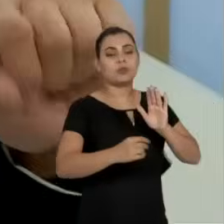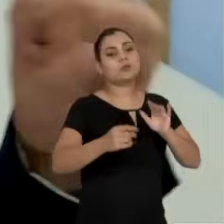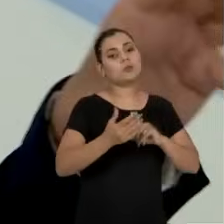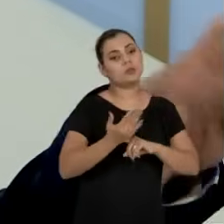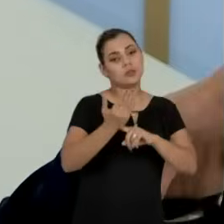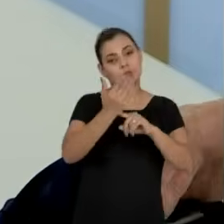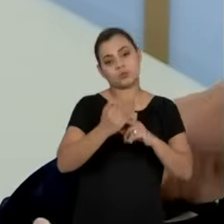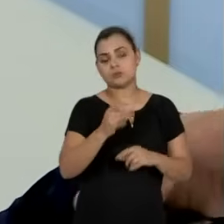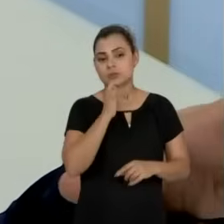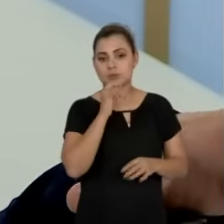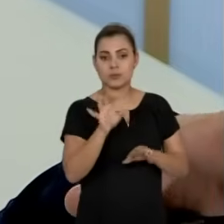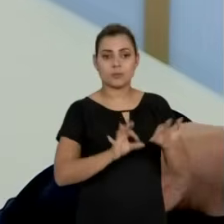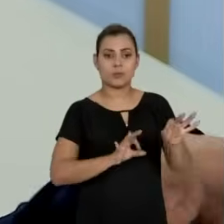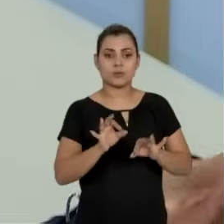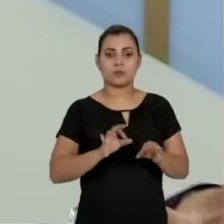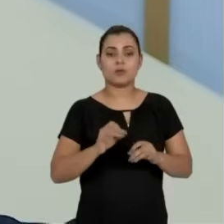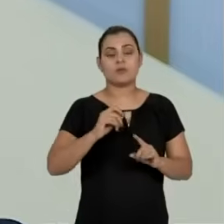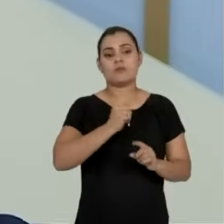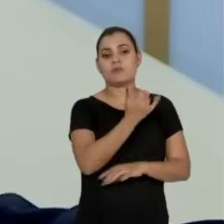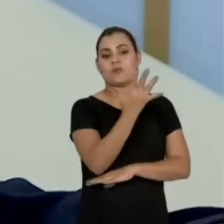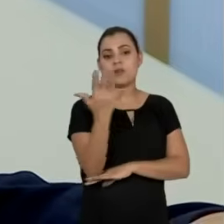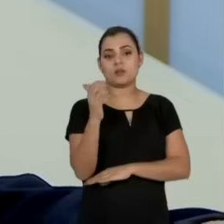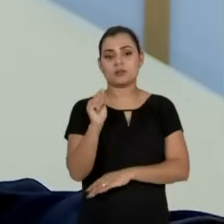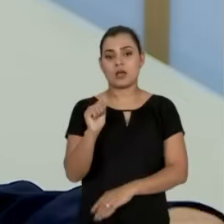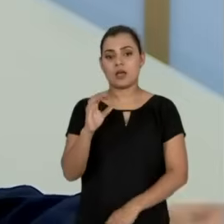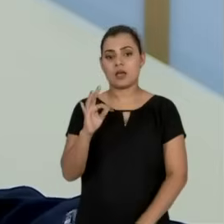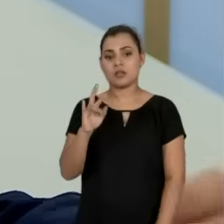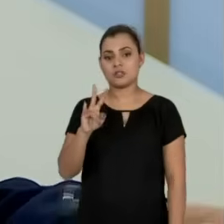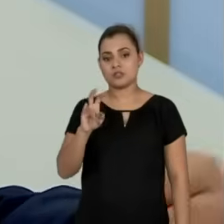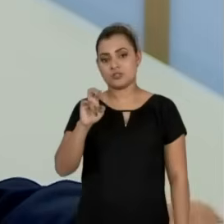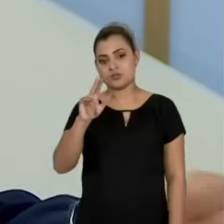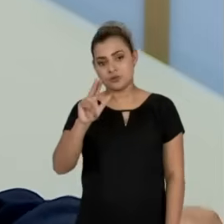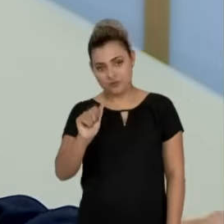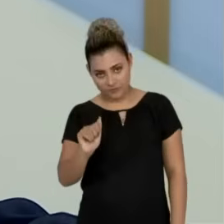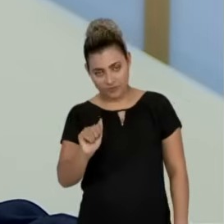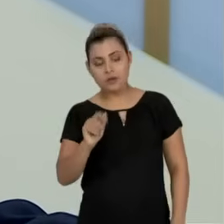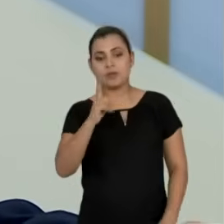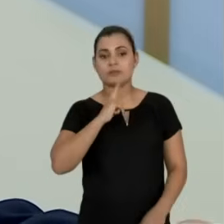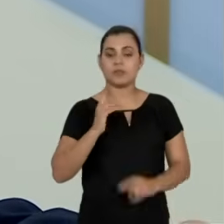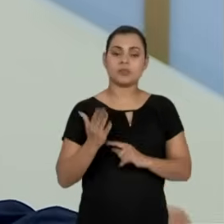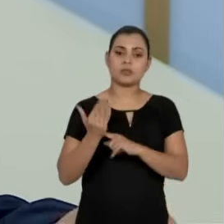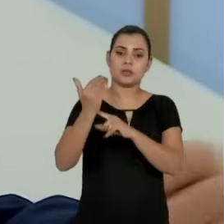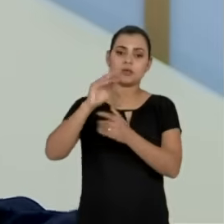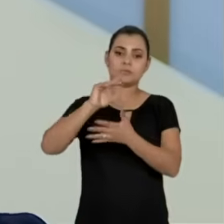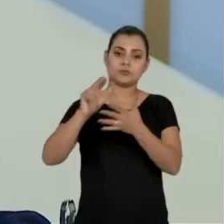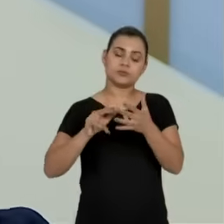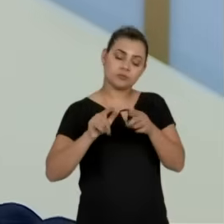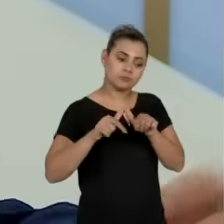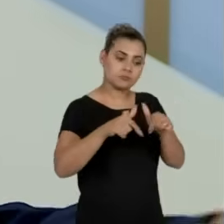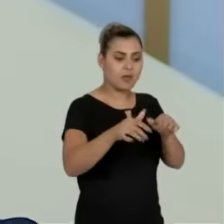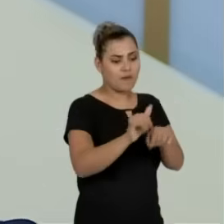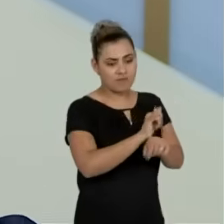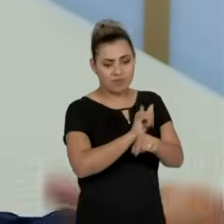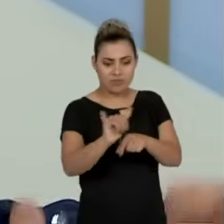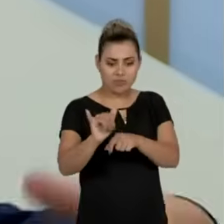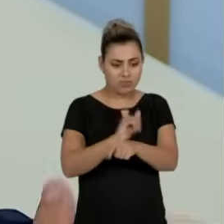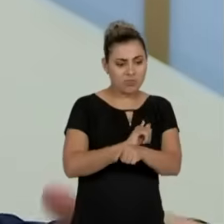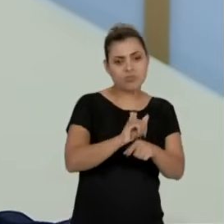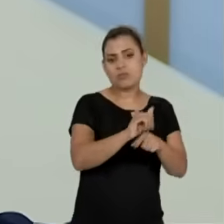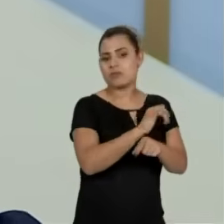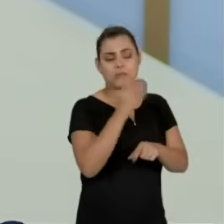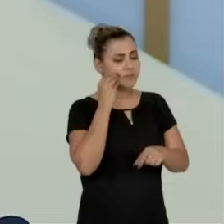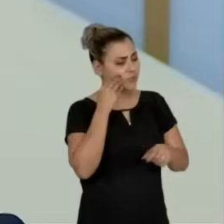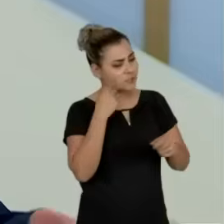um projeto chamado Floresta Ativa, que é um lugar onde a gente desenvolve essas tecnologias para acertar e errar e acertar, porque você tem